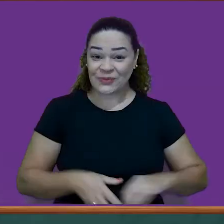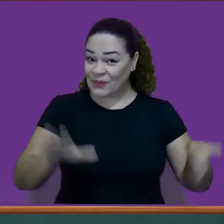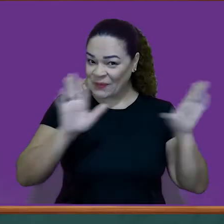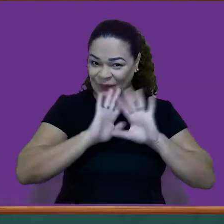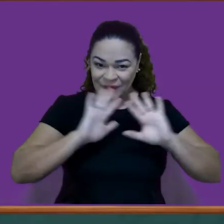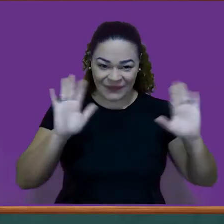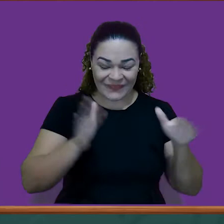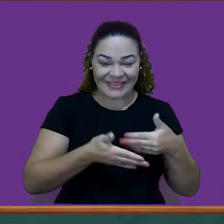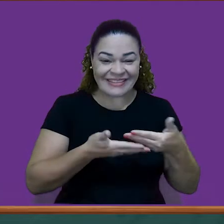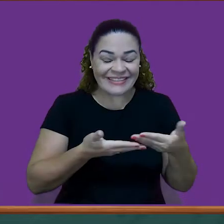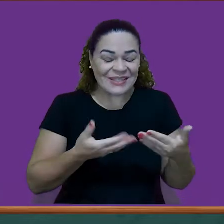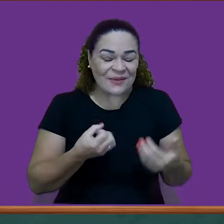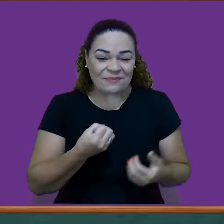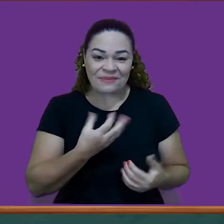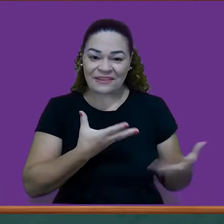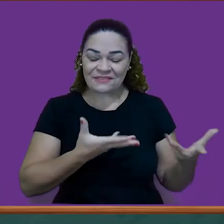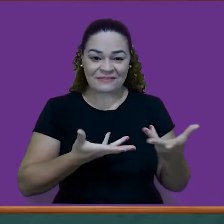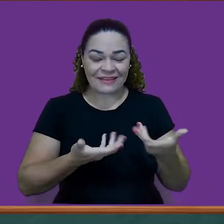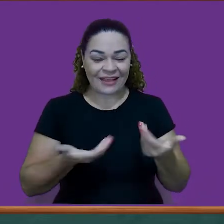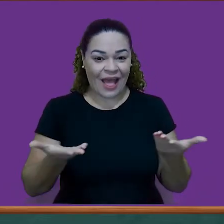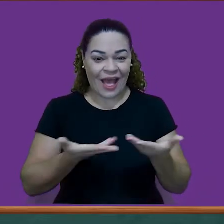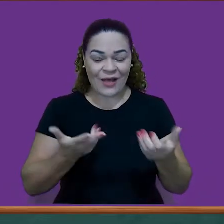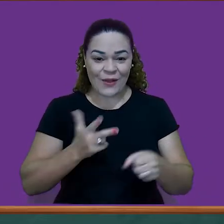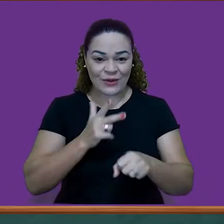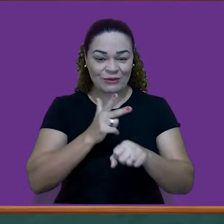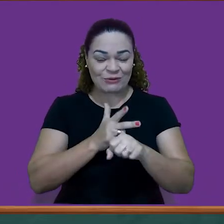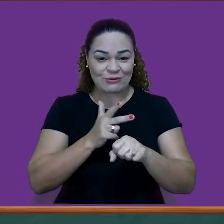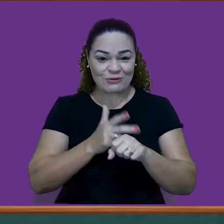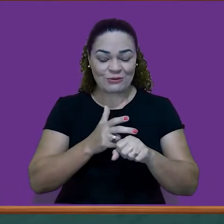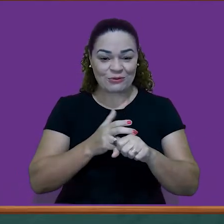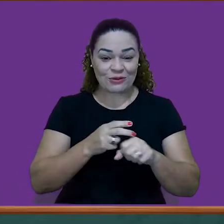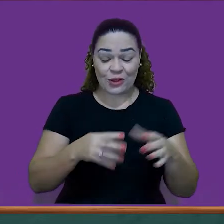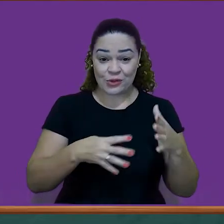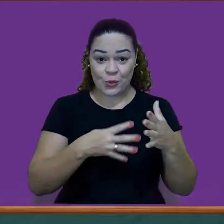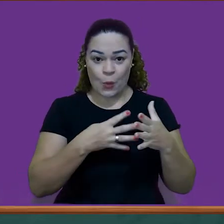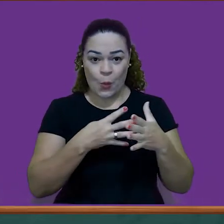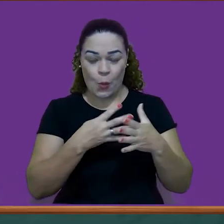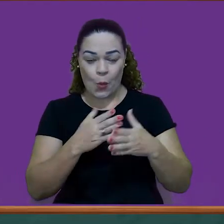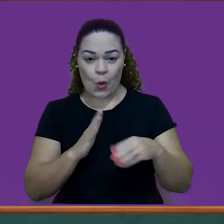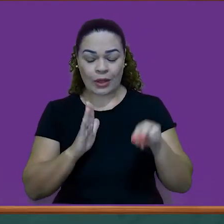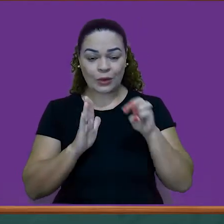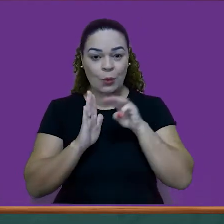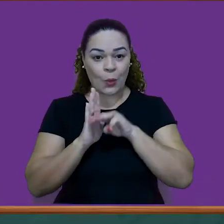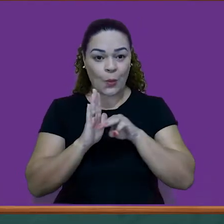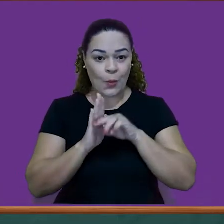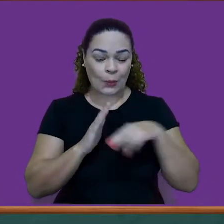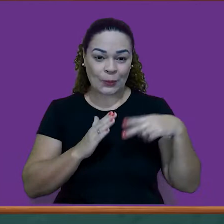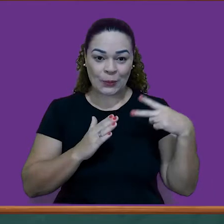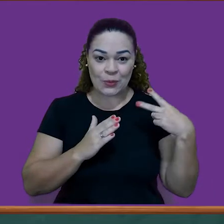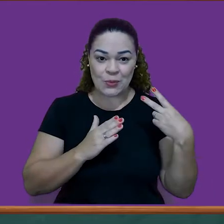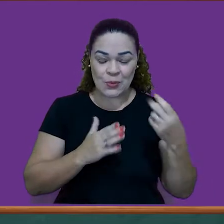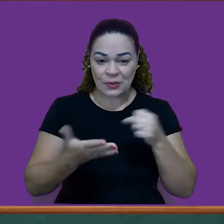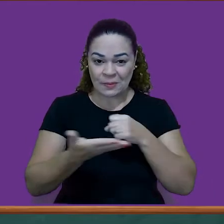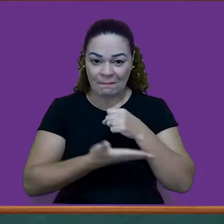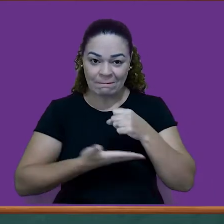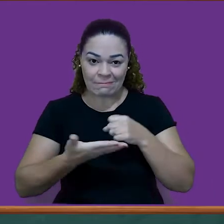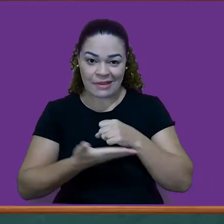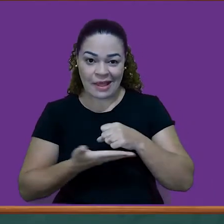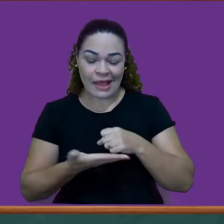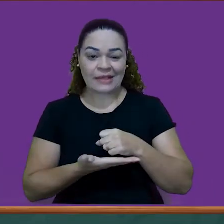Olá, pessoal! Bem-vindos ao vídeo 4 do módulo 2 do curso de xadrez para iniciantes.